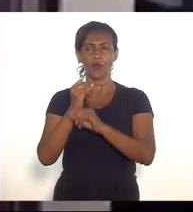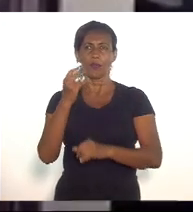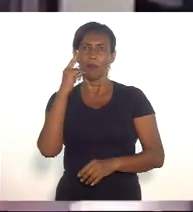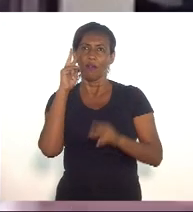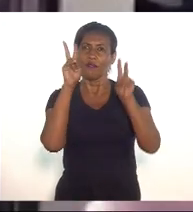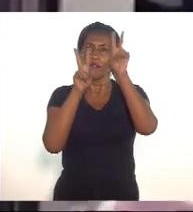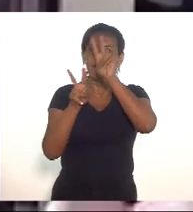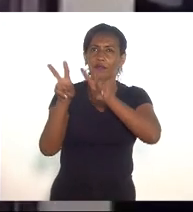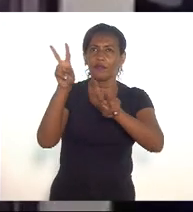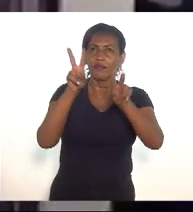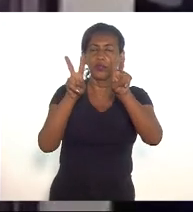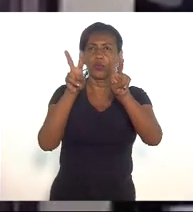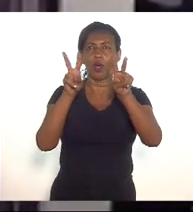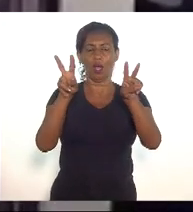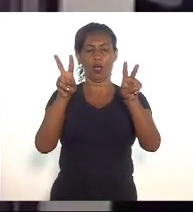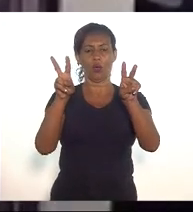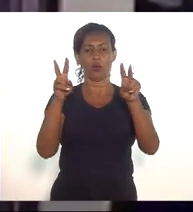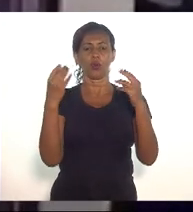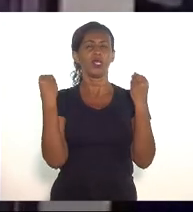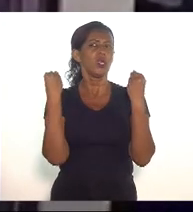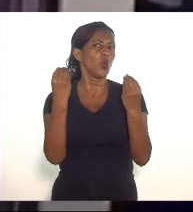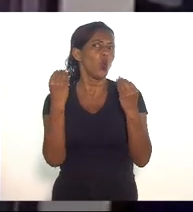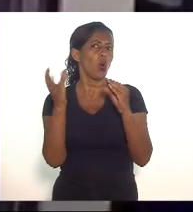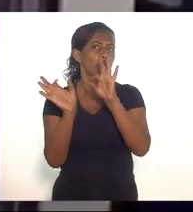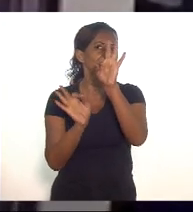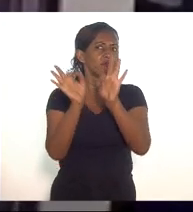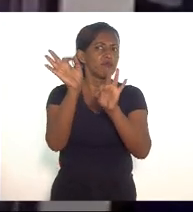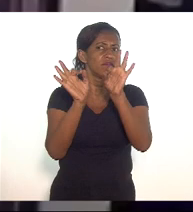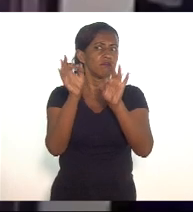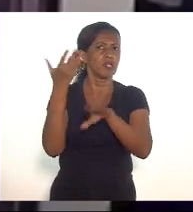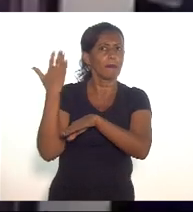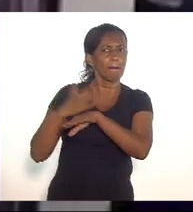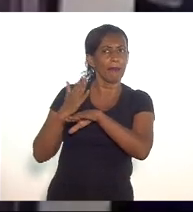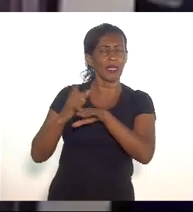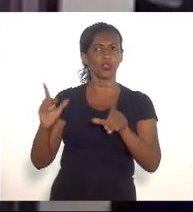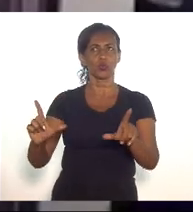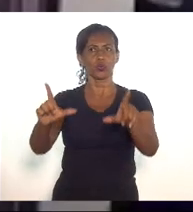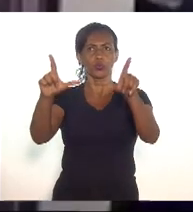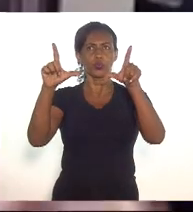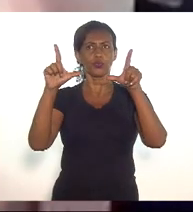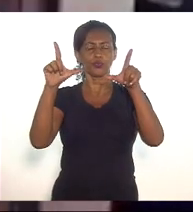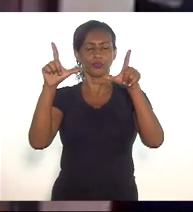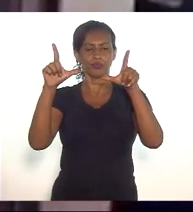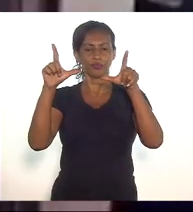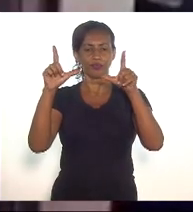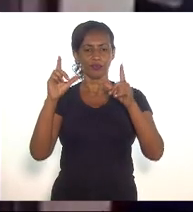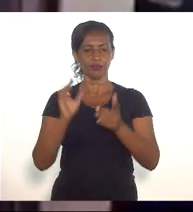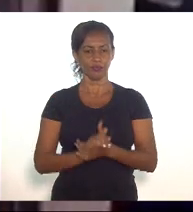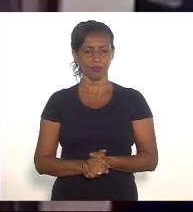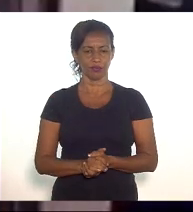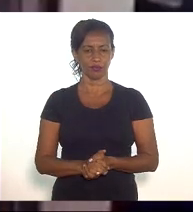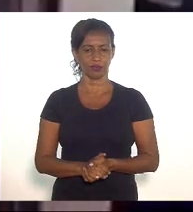como que este organograma será exatamente colocado em prática. Então,